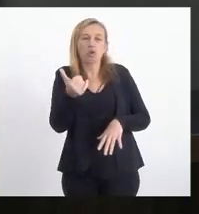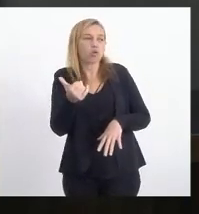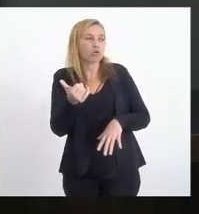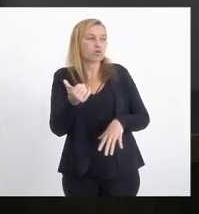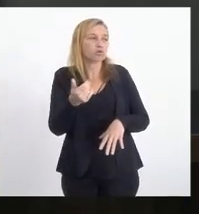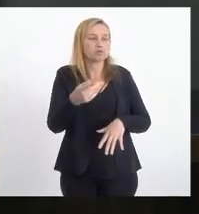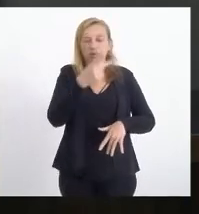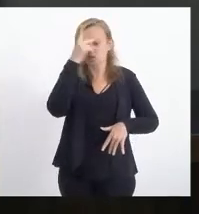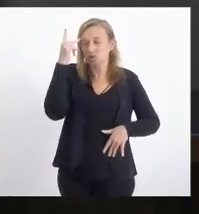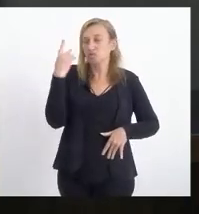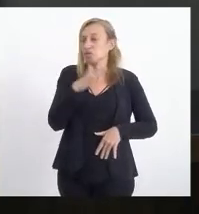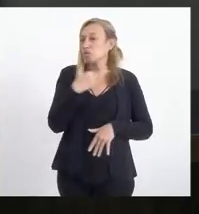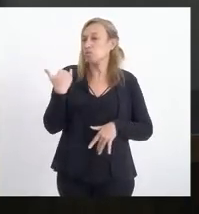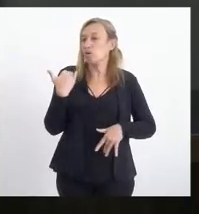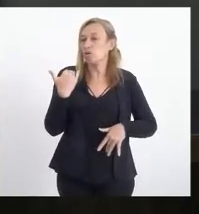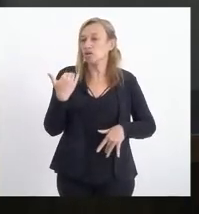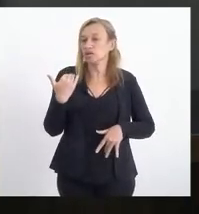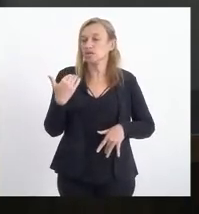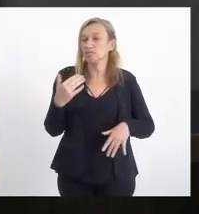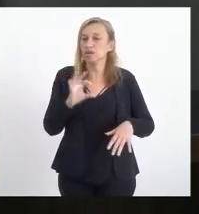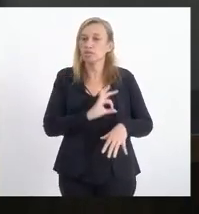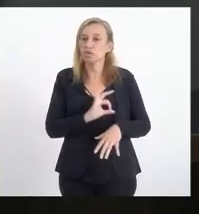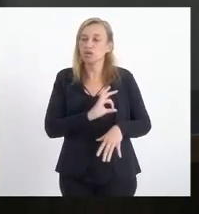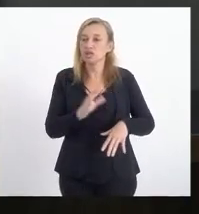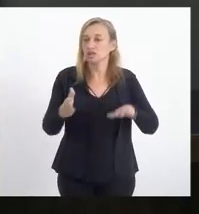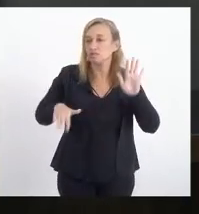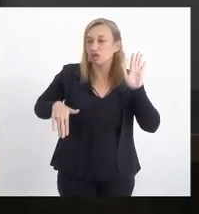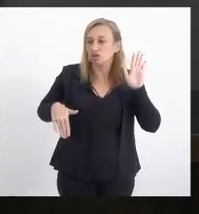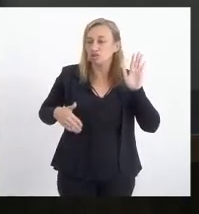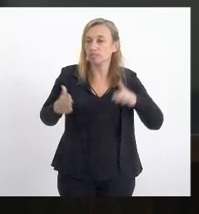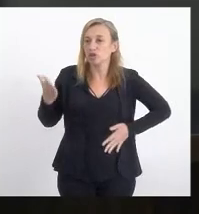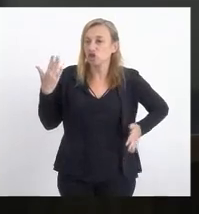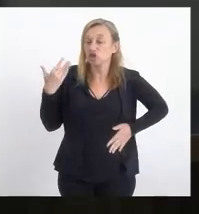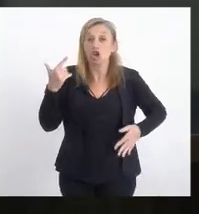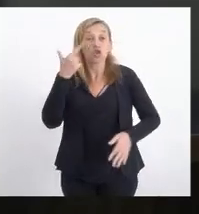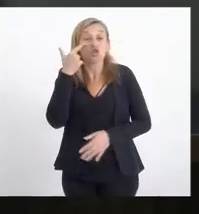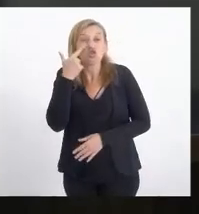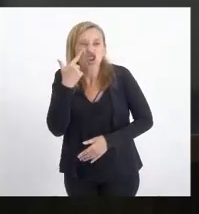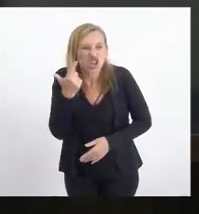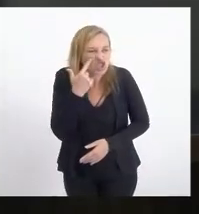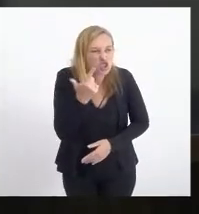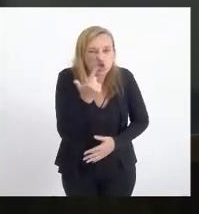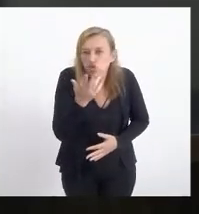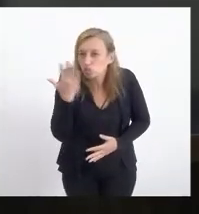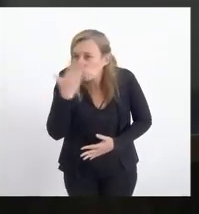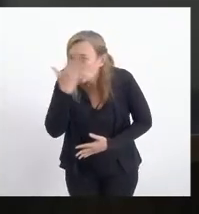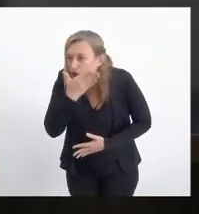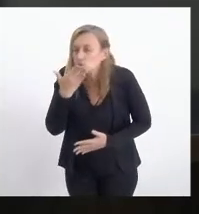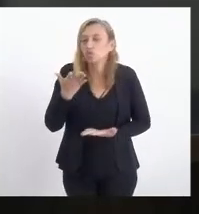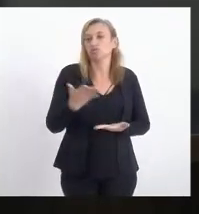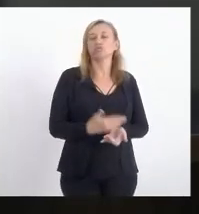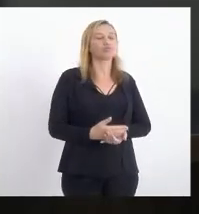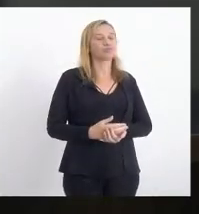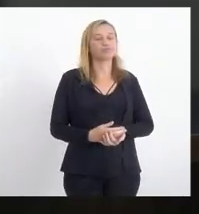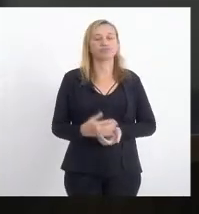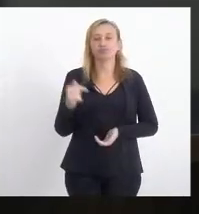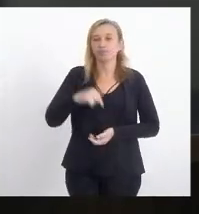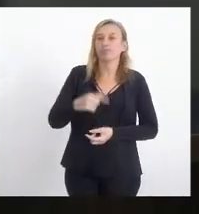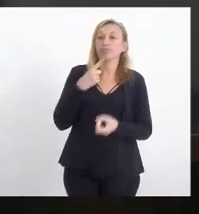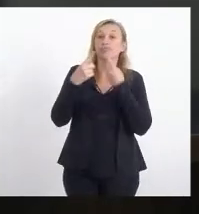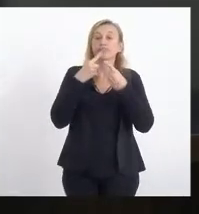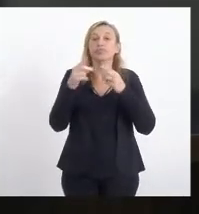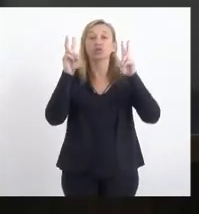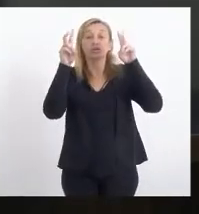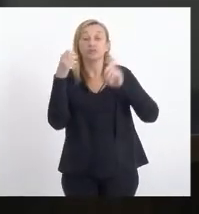fados da nossa sociedade pela brava Polícia Civil Esses deputados aqui não vejo nenhum deles aqui hoje o pé